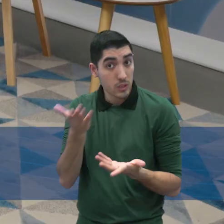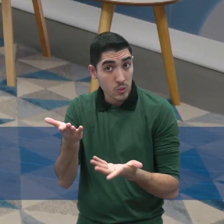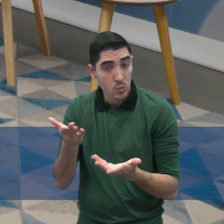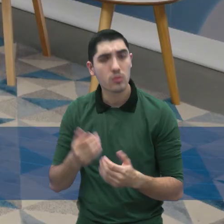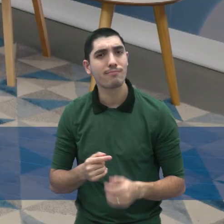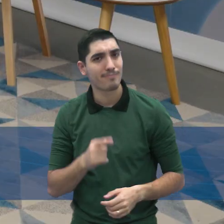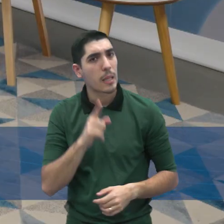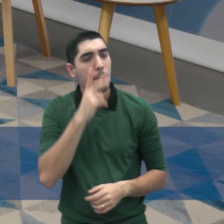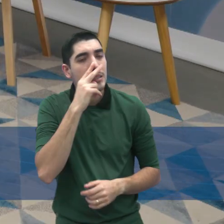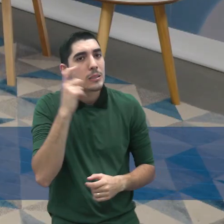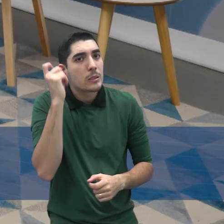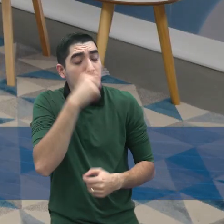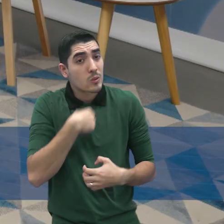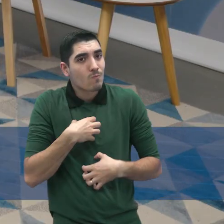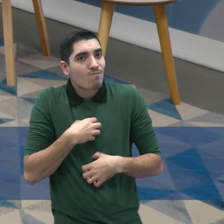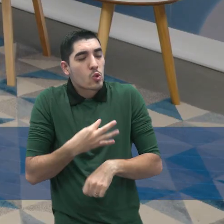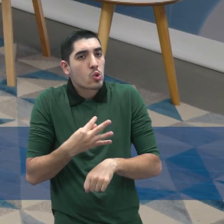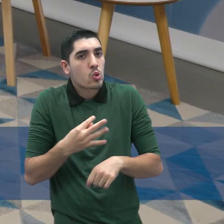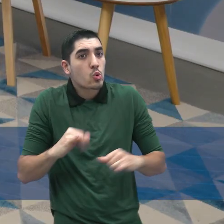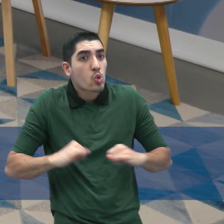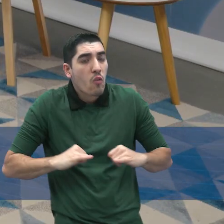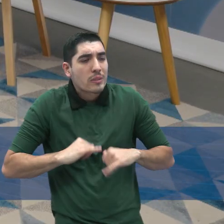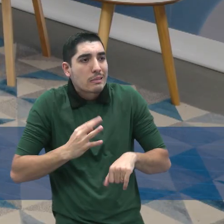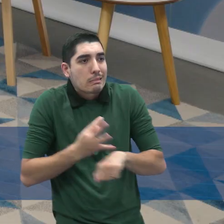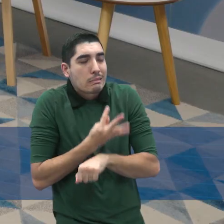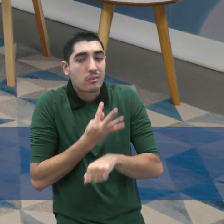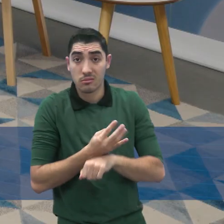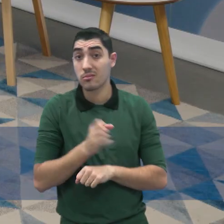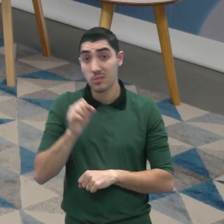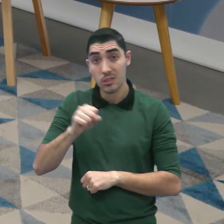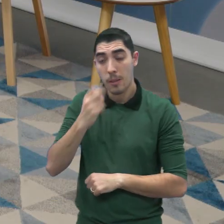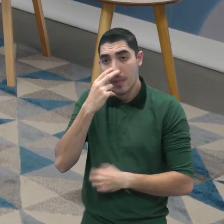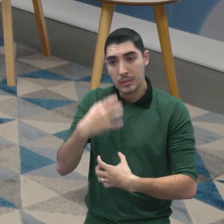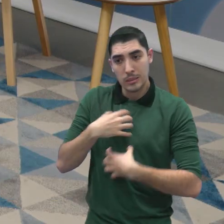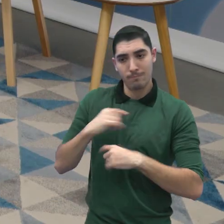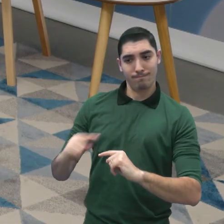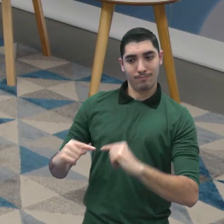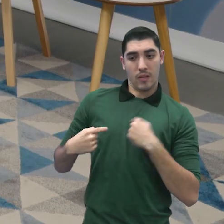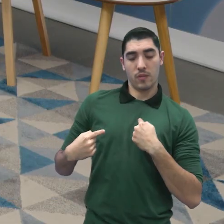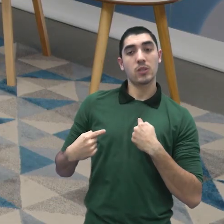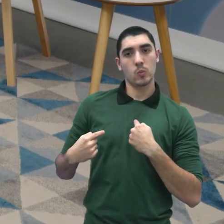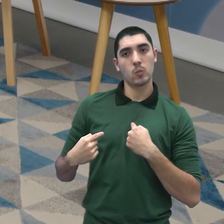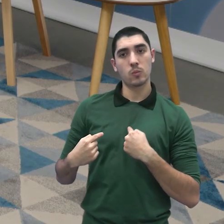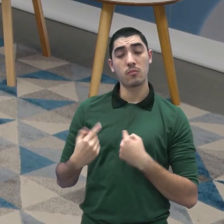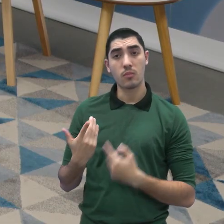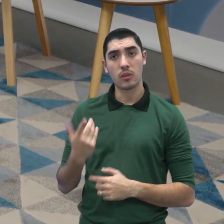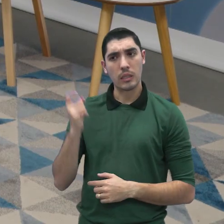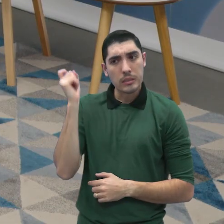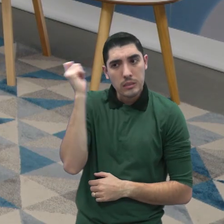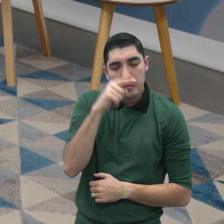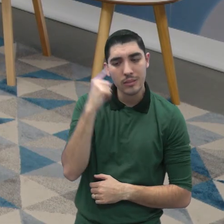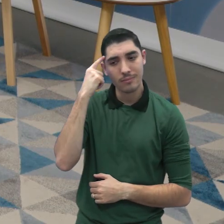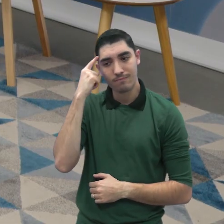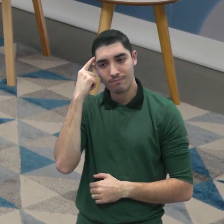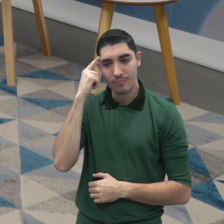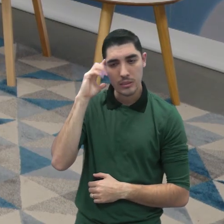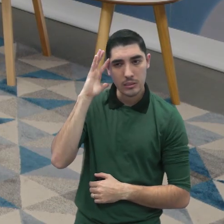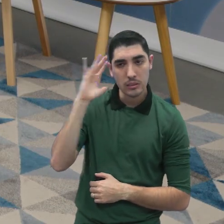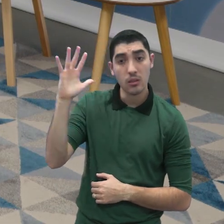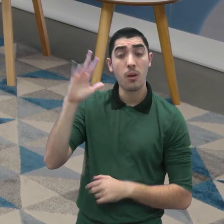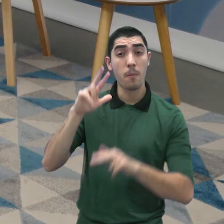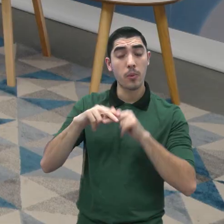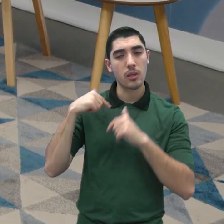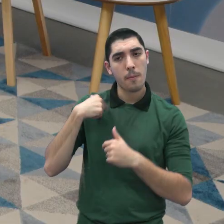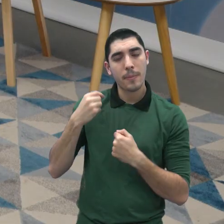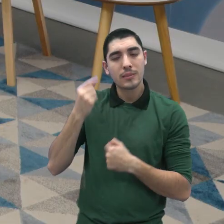É sempre dolorido, é desafiador. Assim, e pensar e ter consciência das coisas dói. E às vezes ter essa consciência